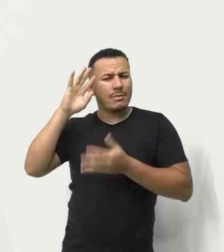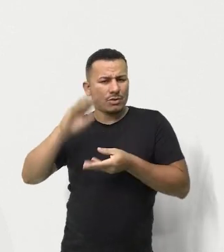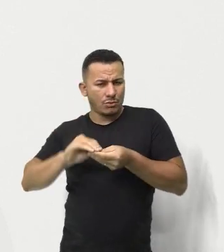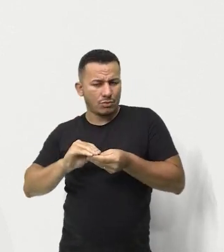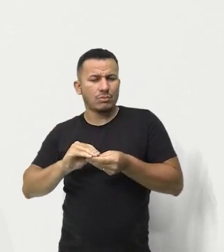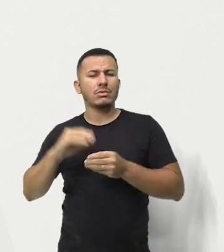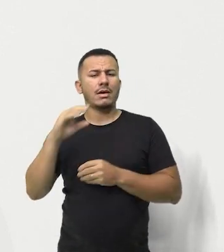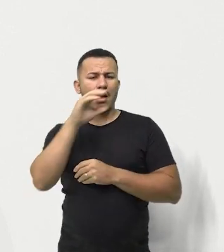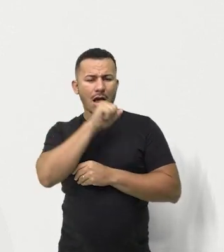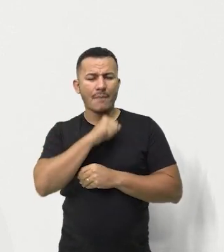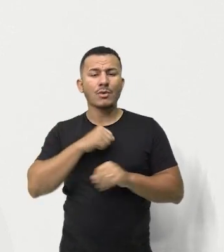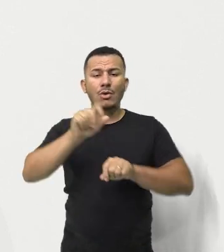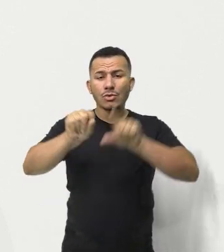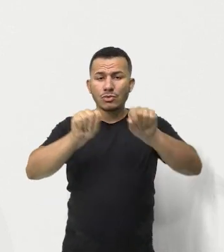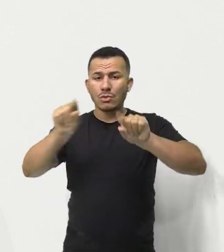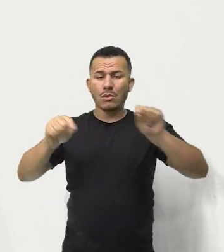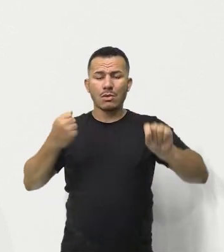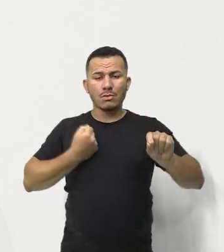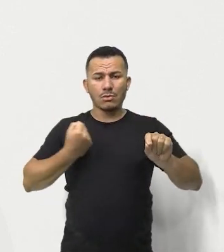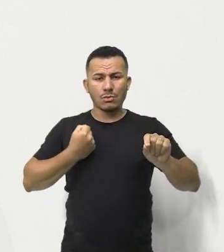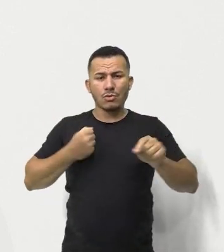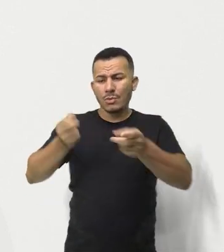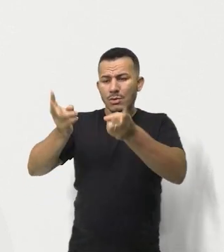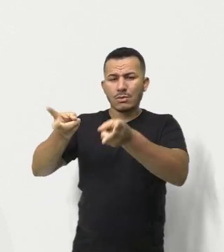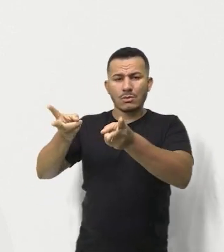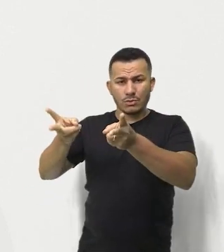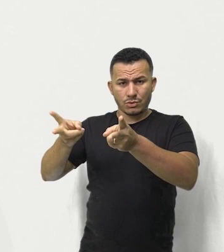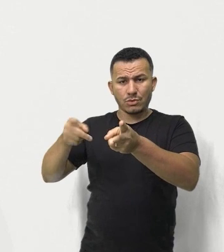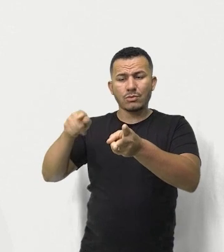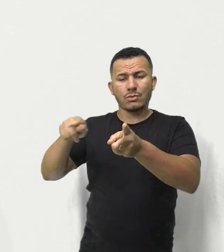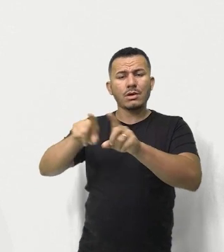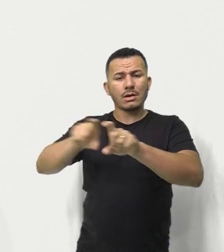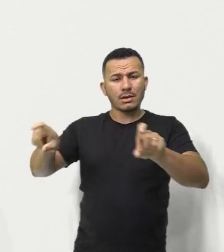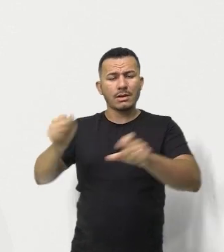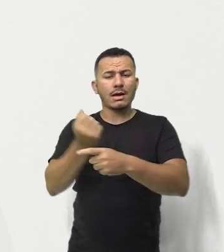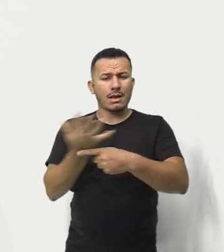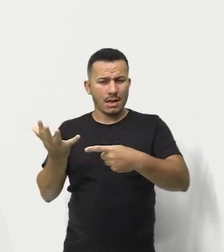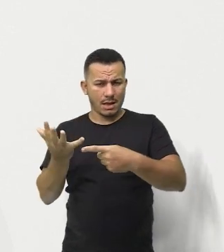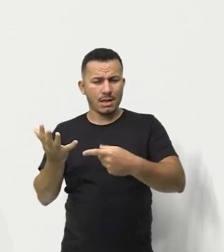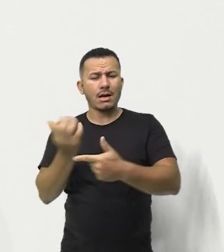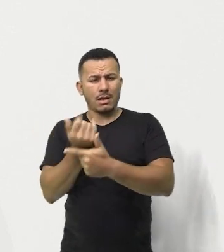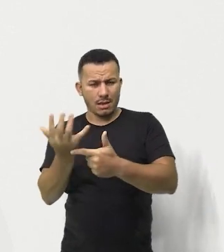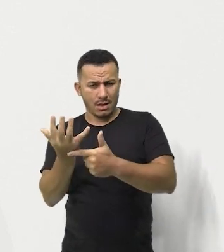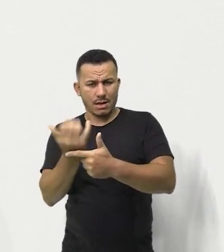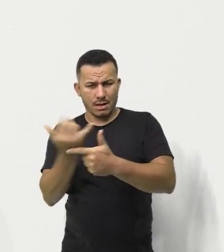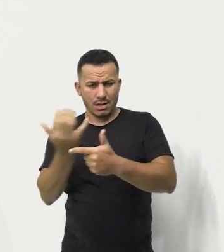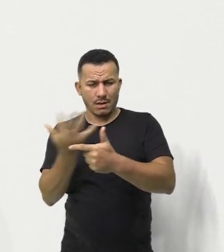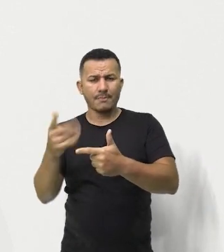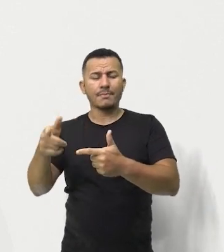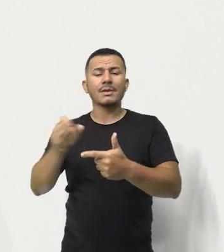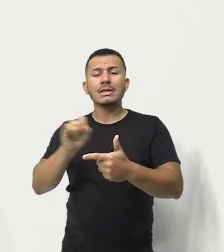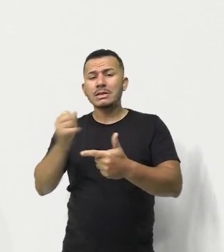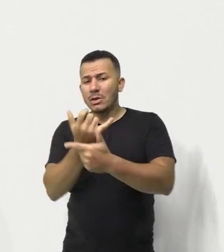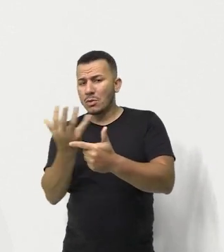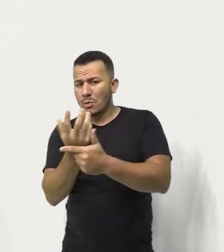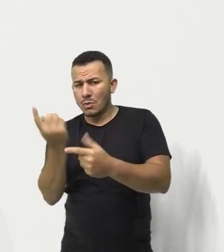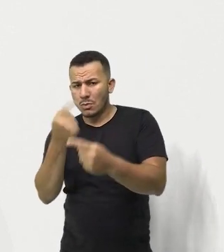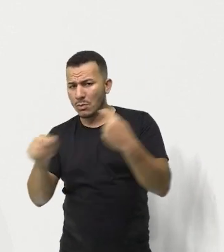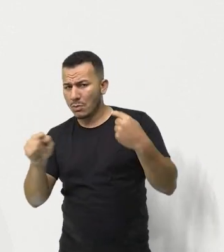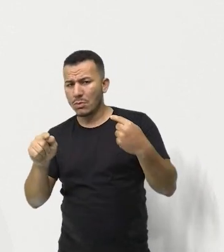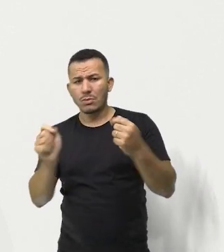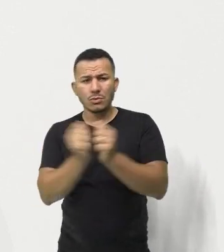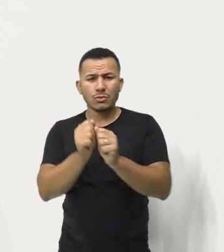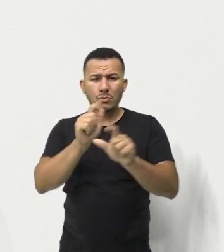otimizado, que é escolhendo um dos membros para manter o termo algébrico, e quem não for